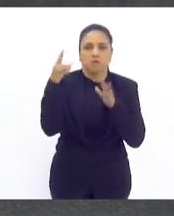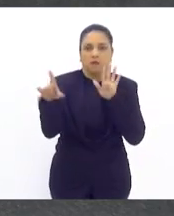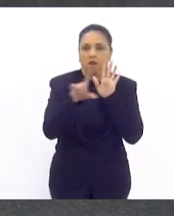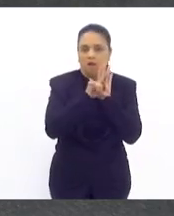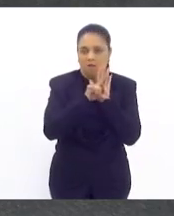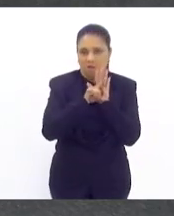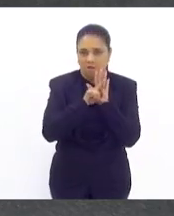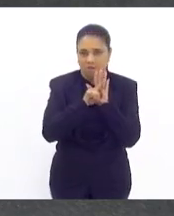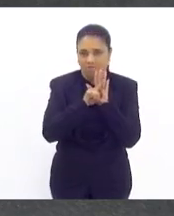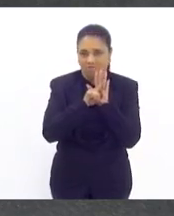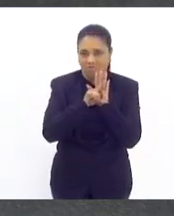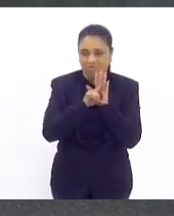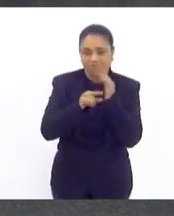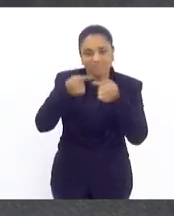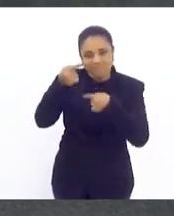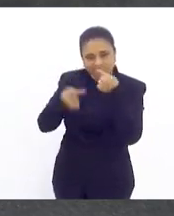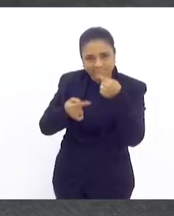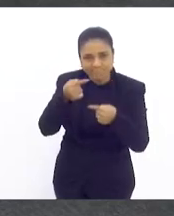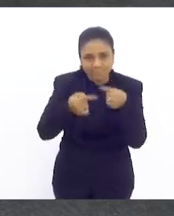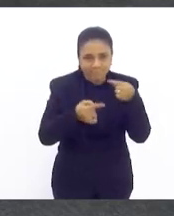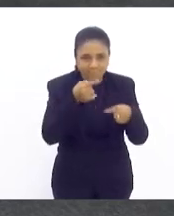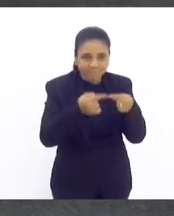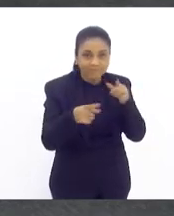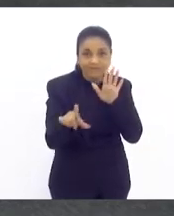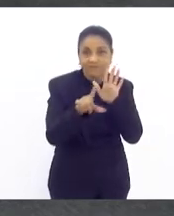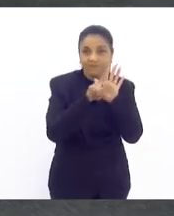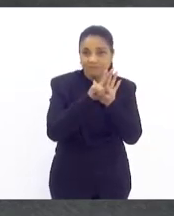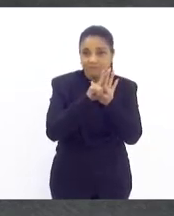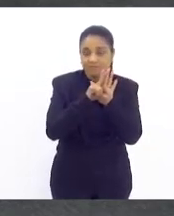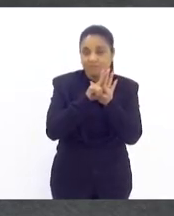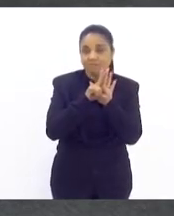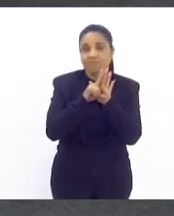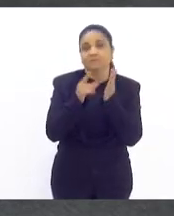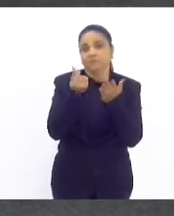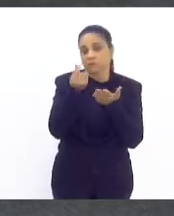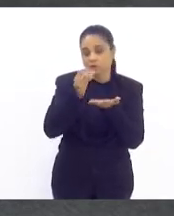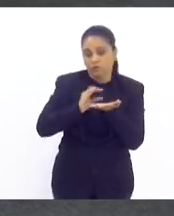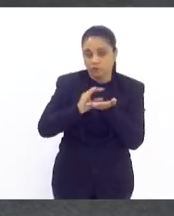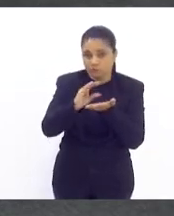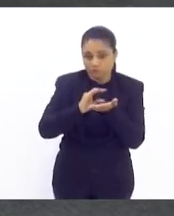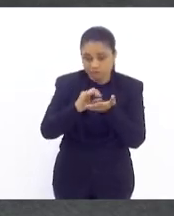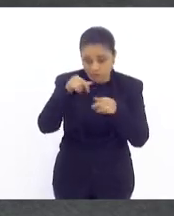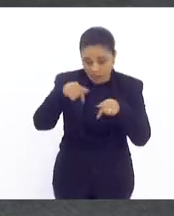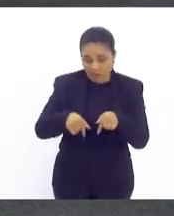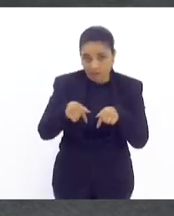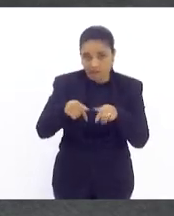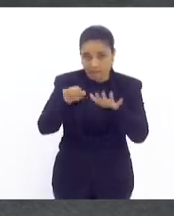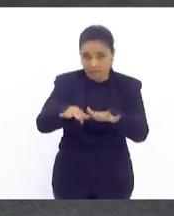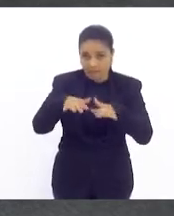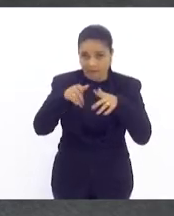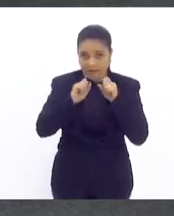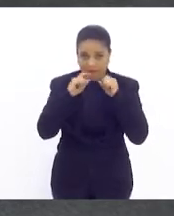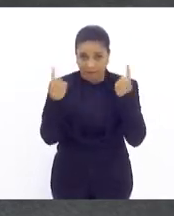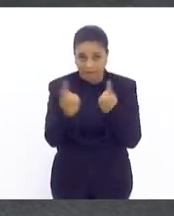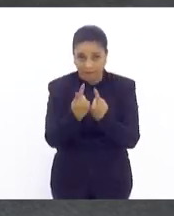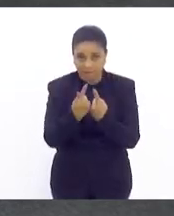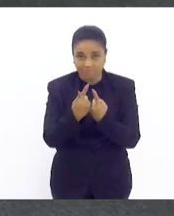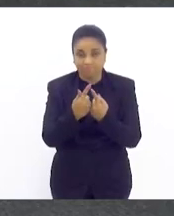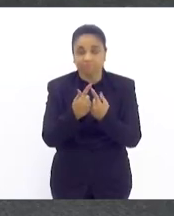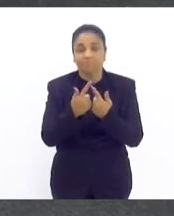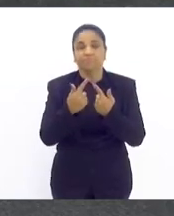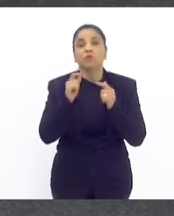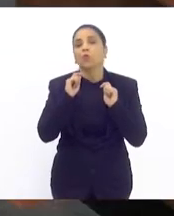quando a gente for debater as leis orçamentárias que foram intramitar por essa casa Legislativa a gente